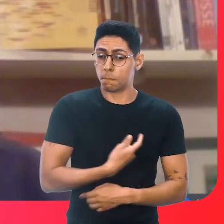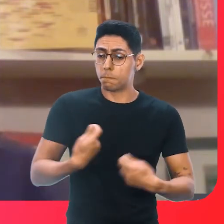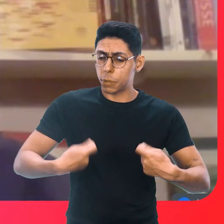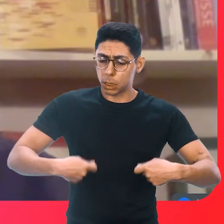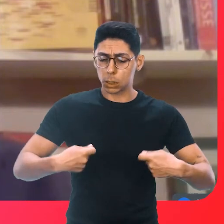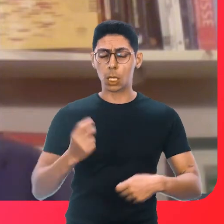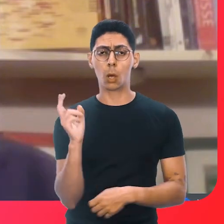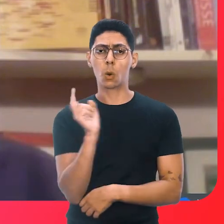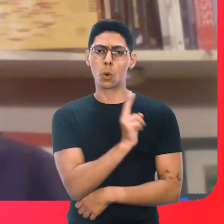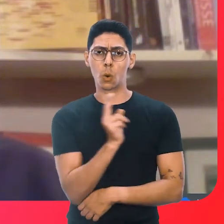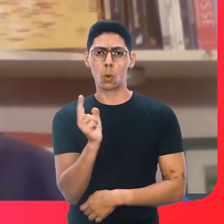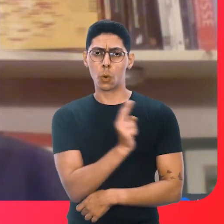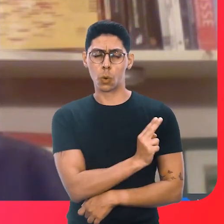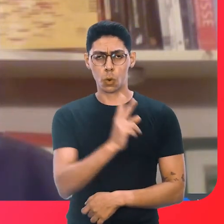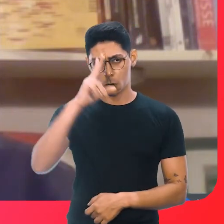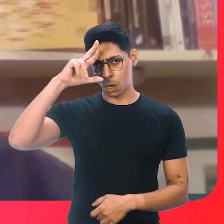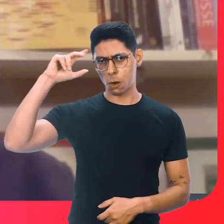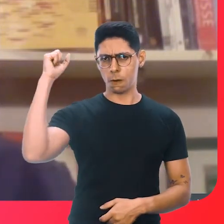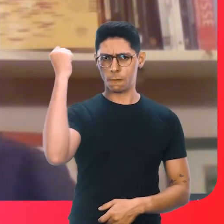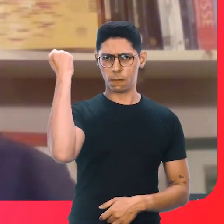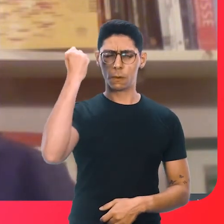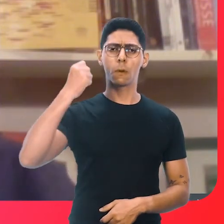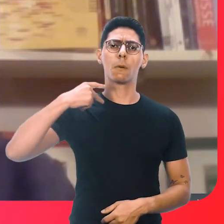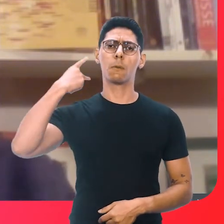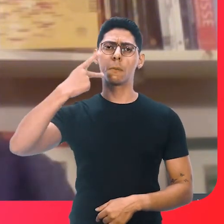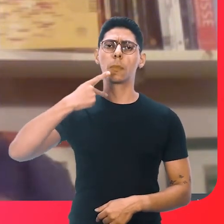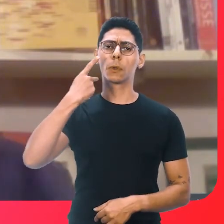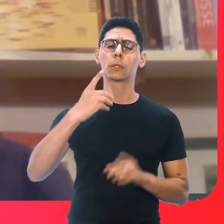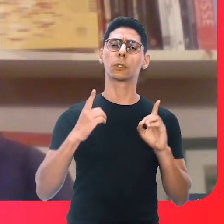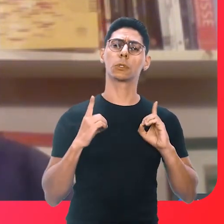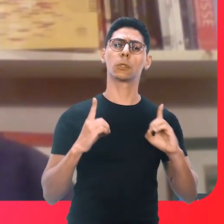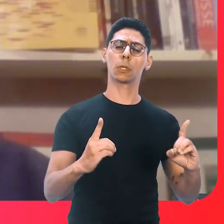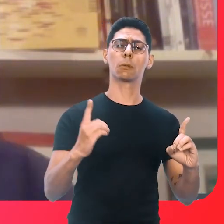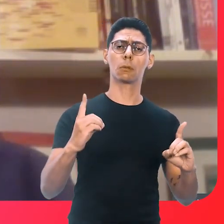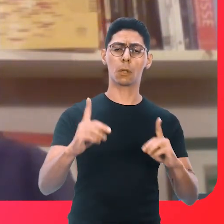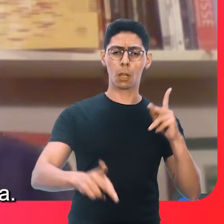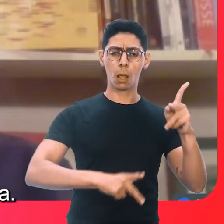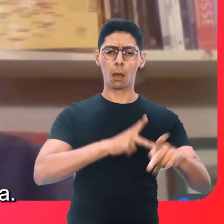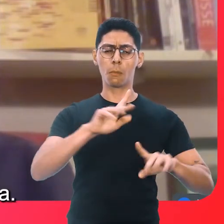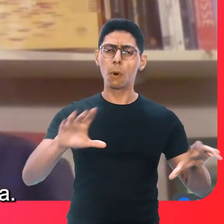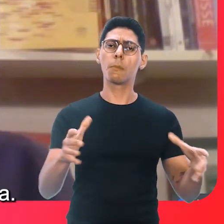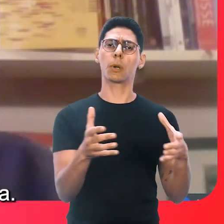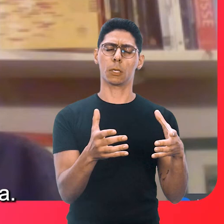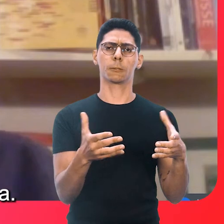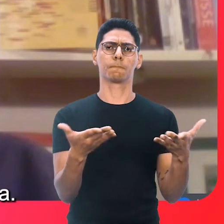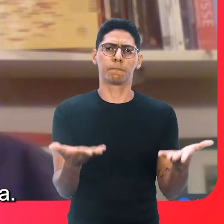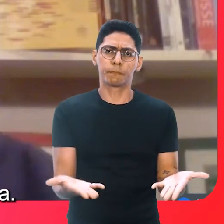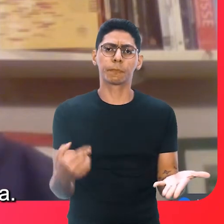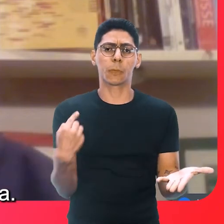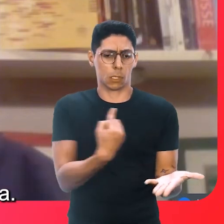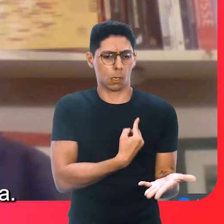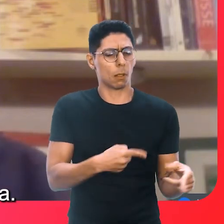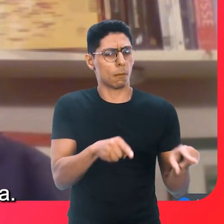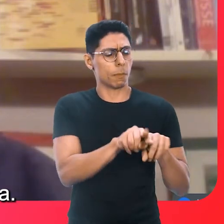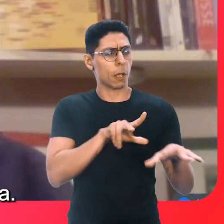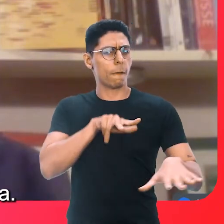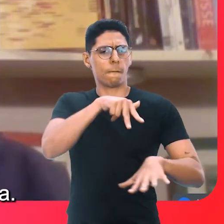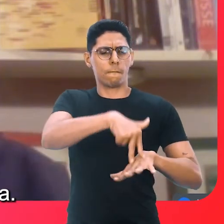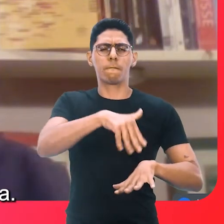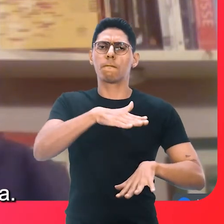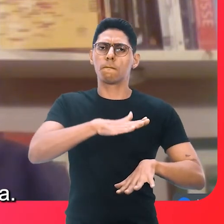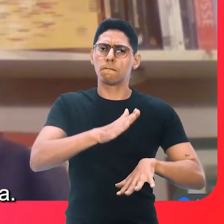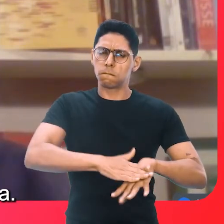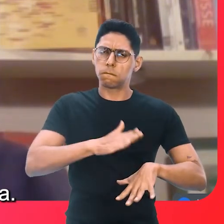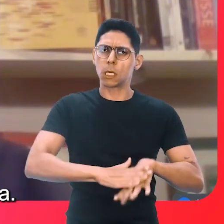Antônio, fortalecer as políticas de direitos da população como um todo. E aí estaremos também fortalecendo